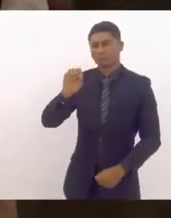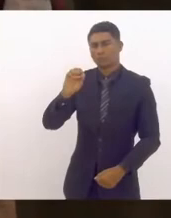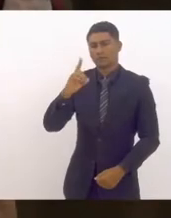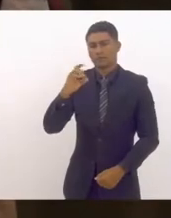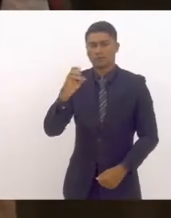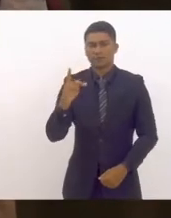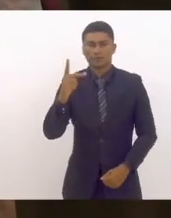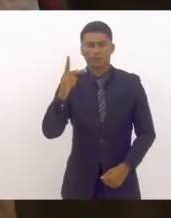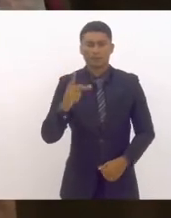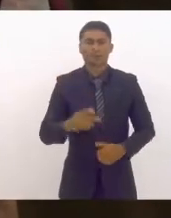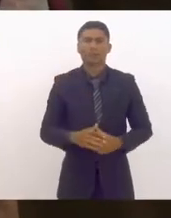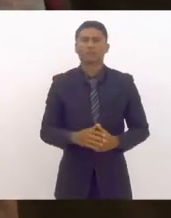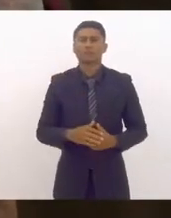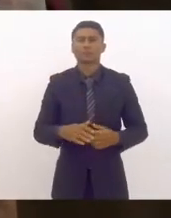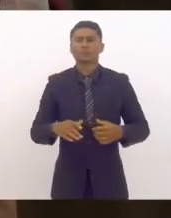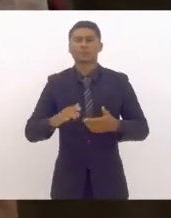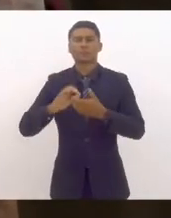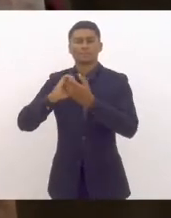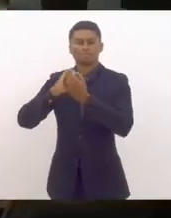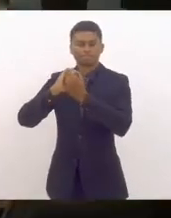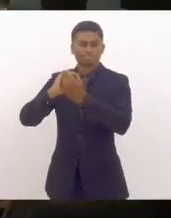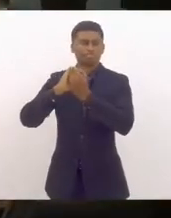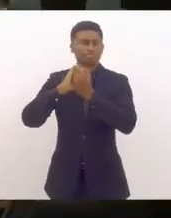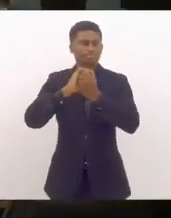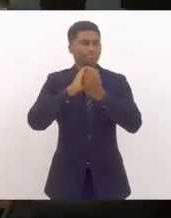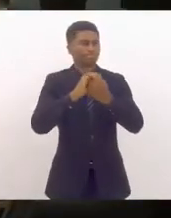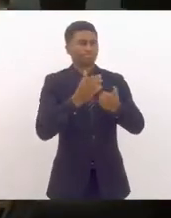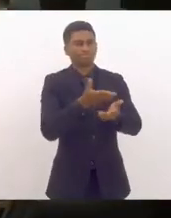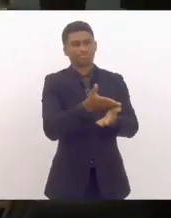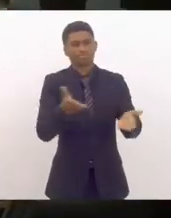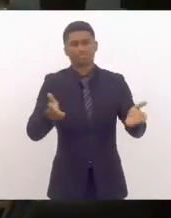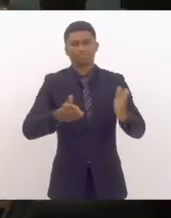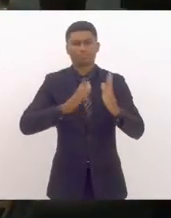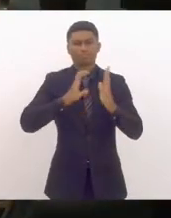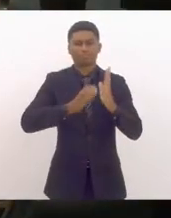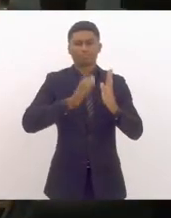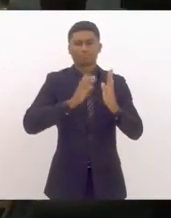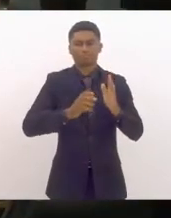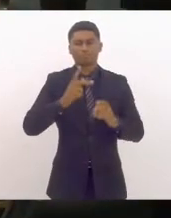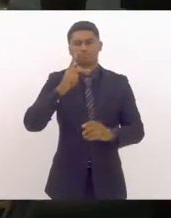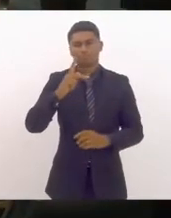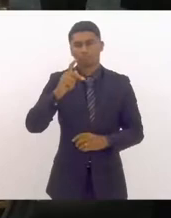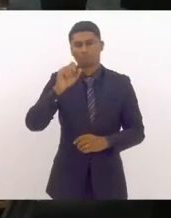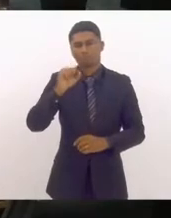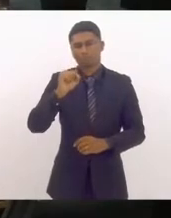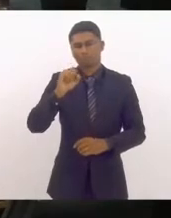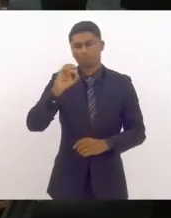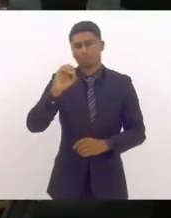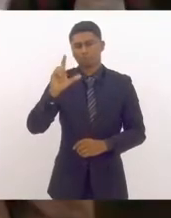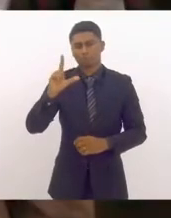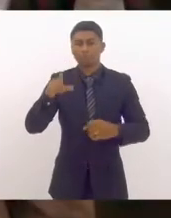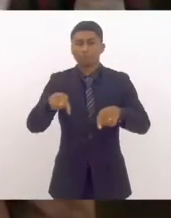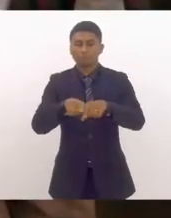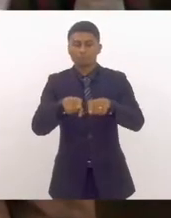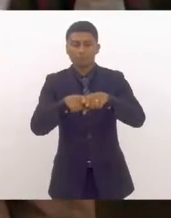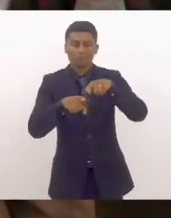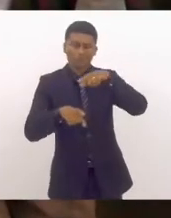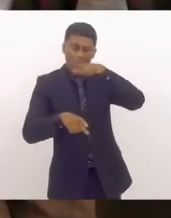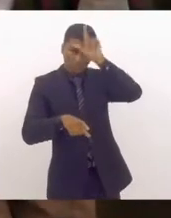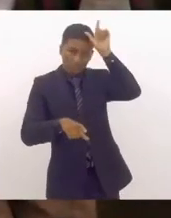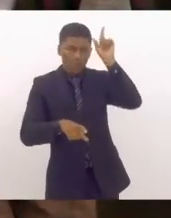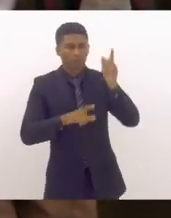cumprimentar todos os deputados do PSOL e cumprimentar o deputado Luiz Paulo Corrêa da